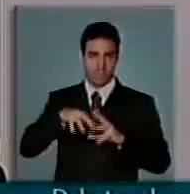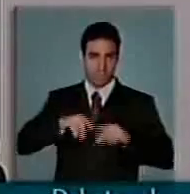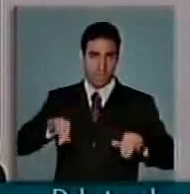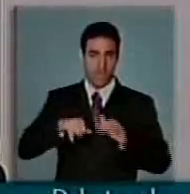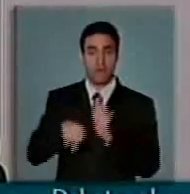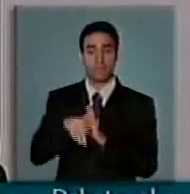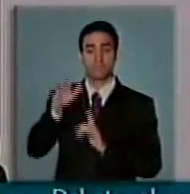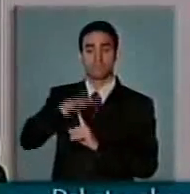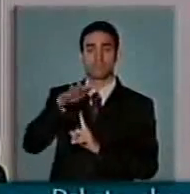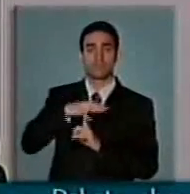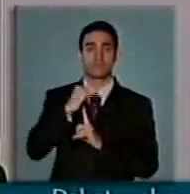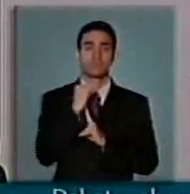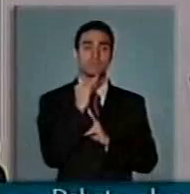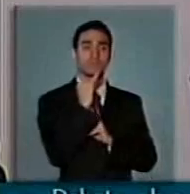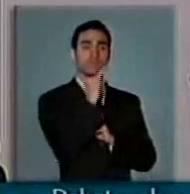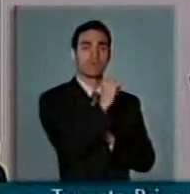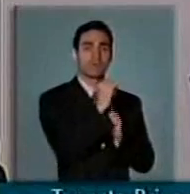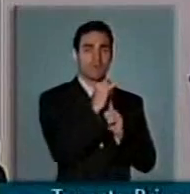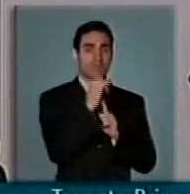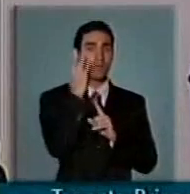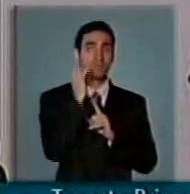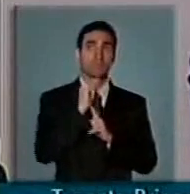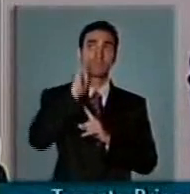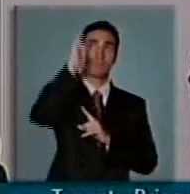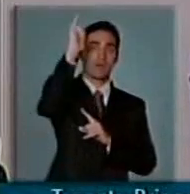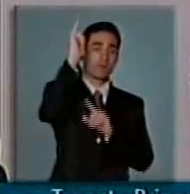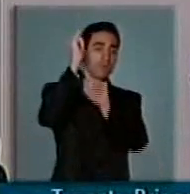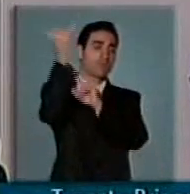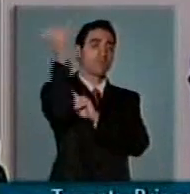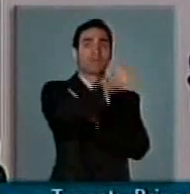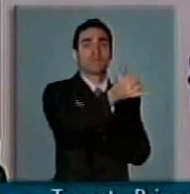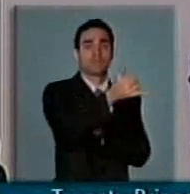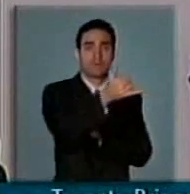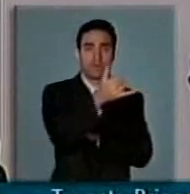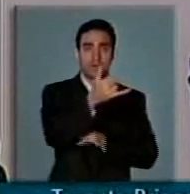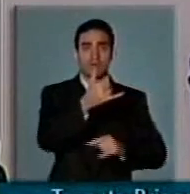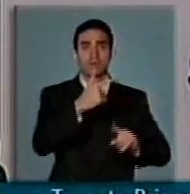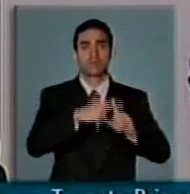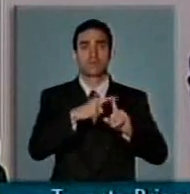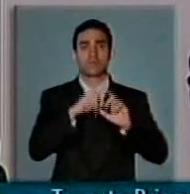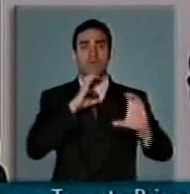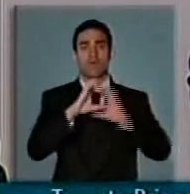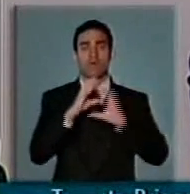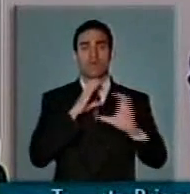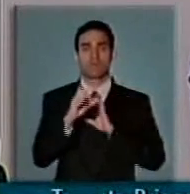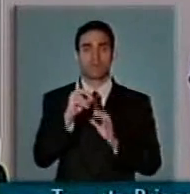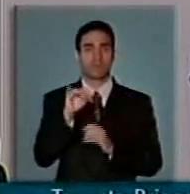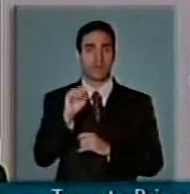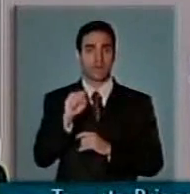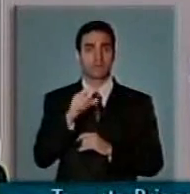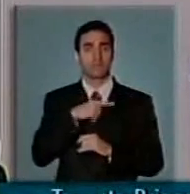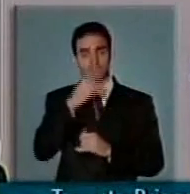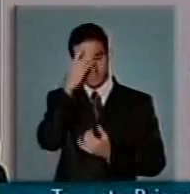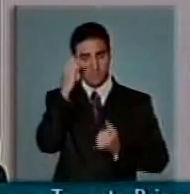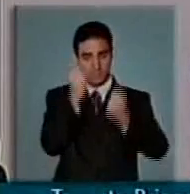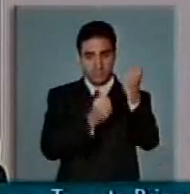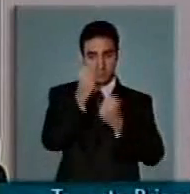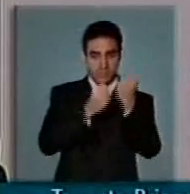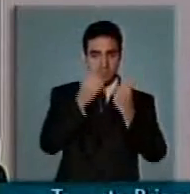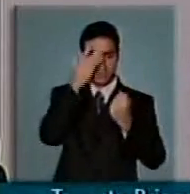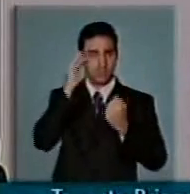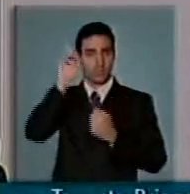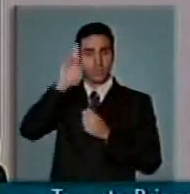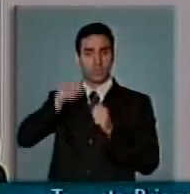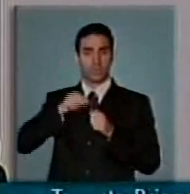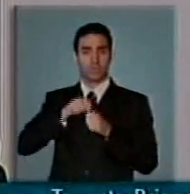cada uma das aeronaves que está sob o seu comando. De maneira que essa comunicação de dados entre o piloto e o controlador